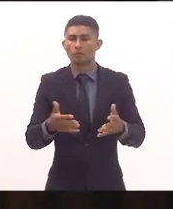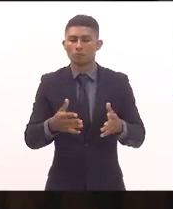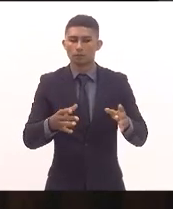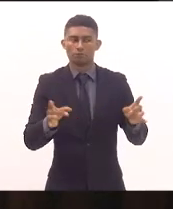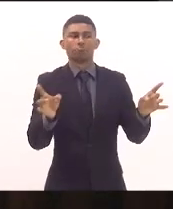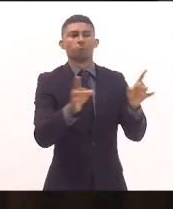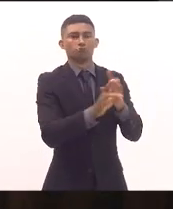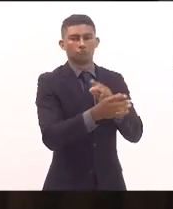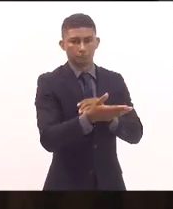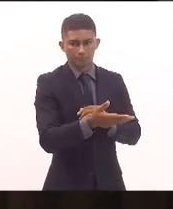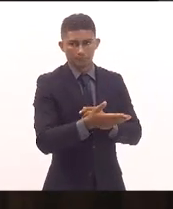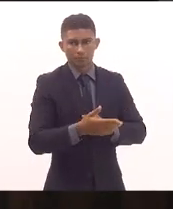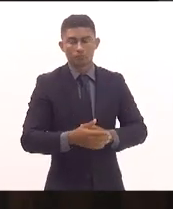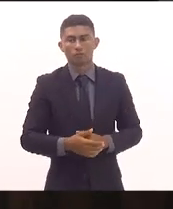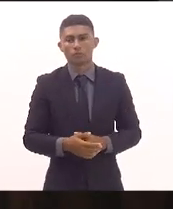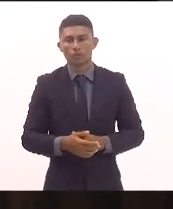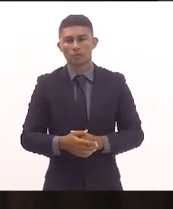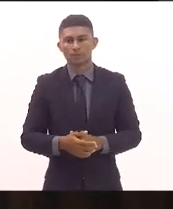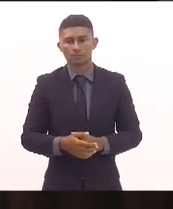está